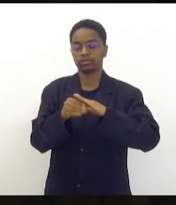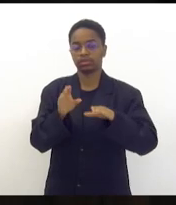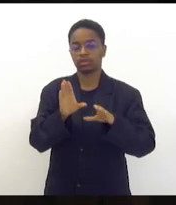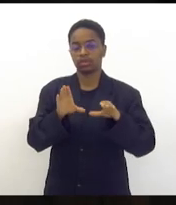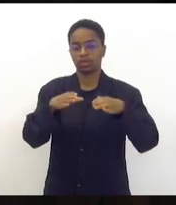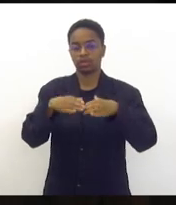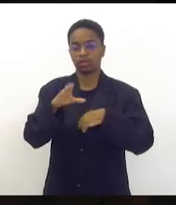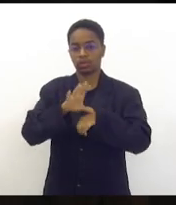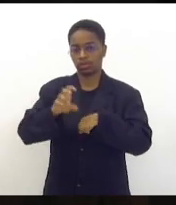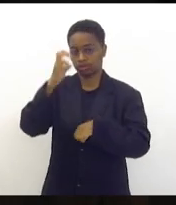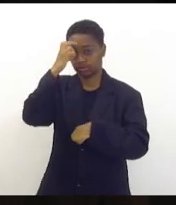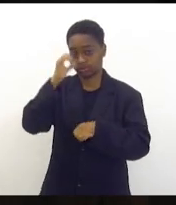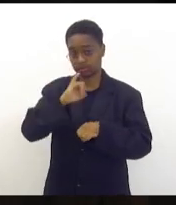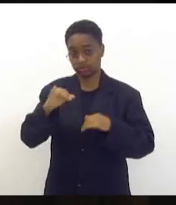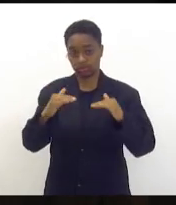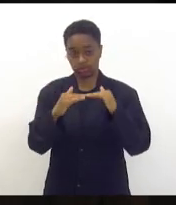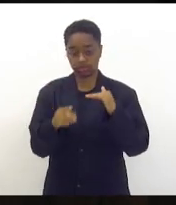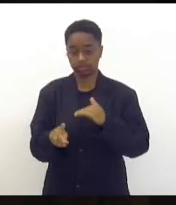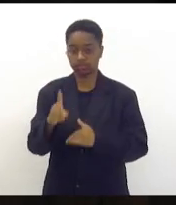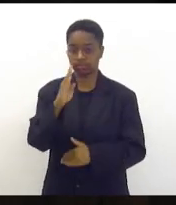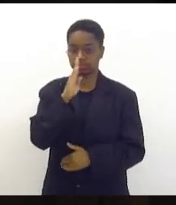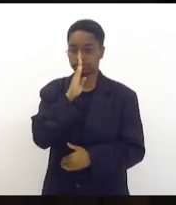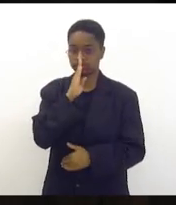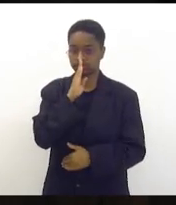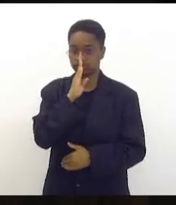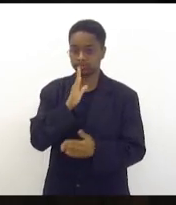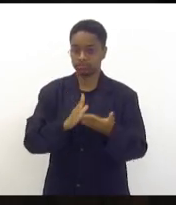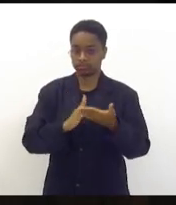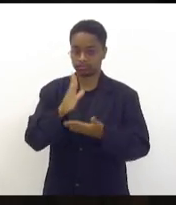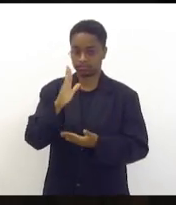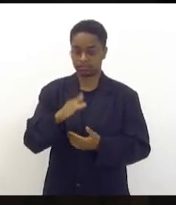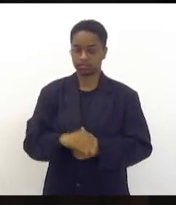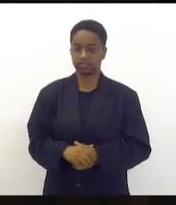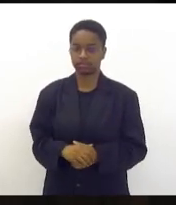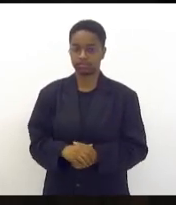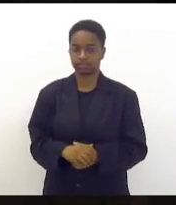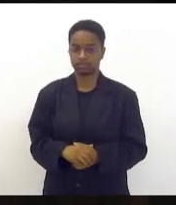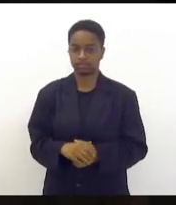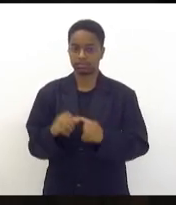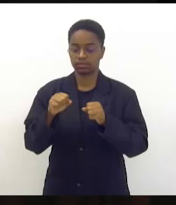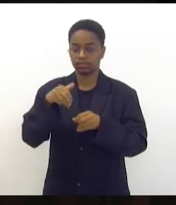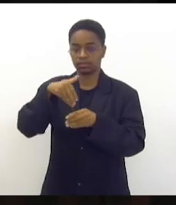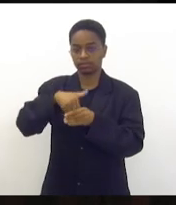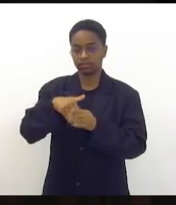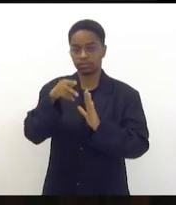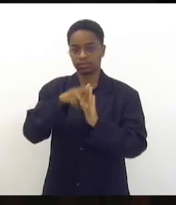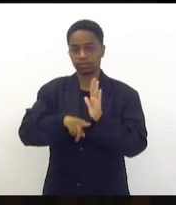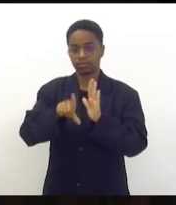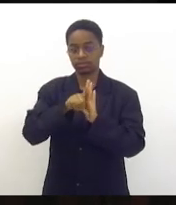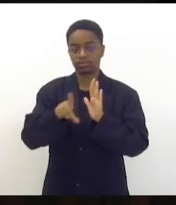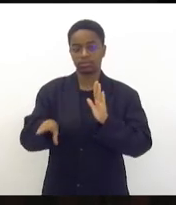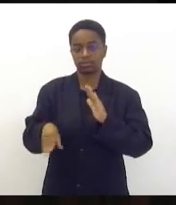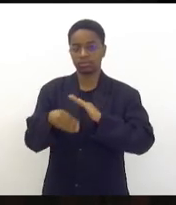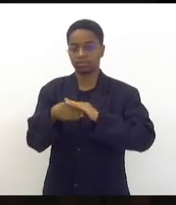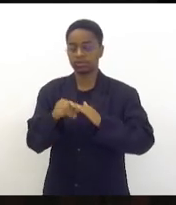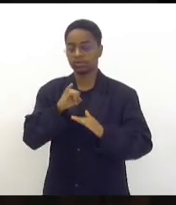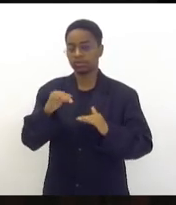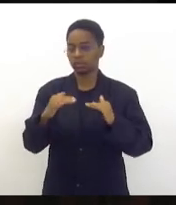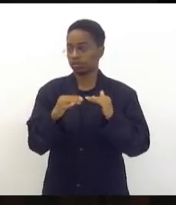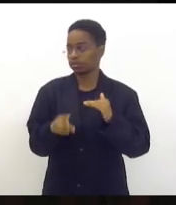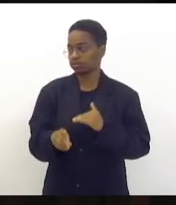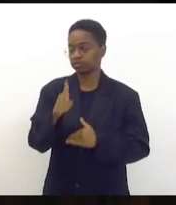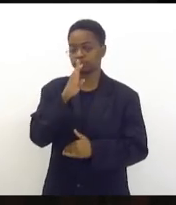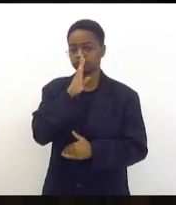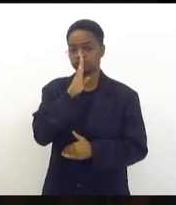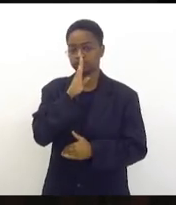Cultura. Senhores que aprovam, permaneçam como estão. Aprovado. Em votação, projeto assim emendado. Senhores que aprovam, permaneçam